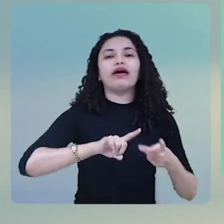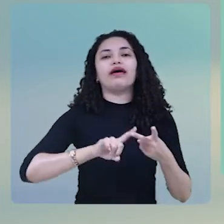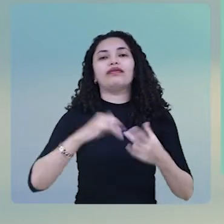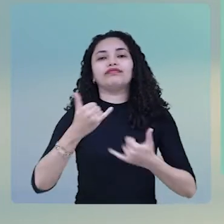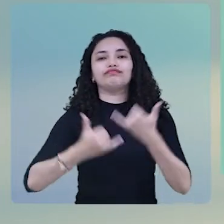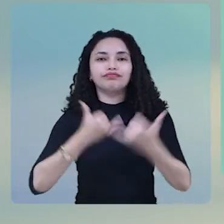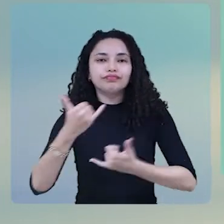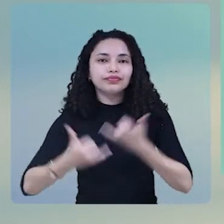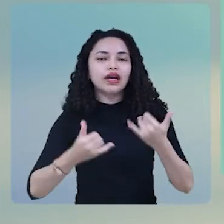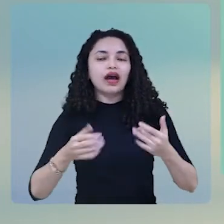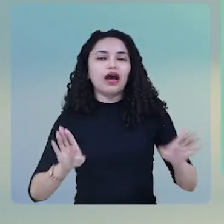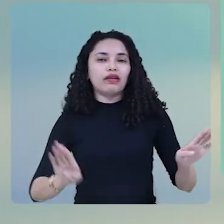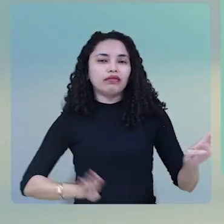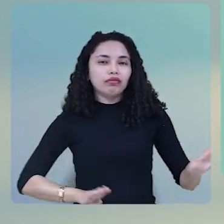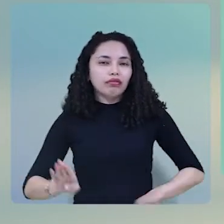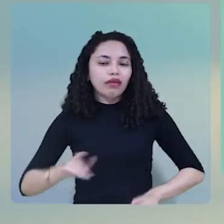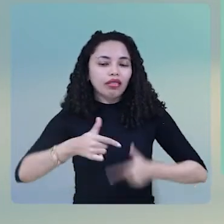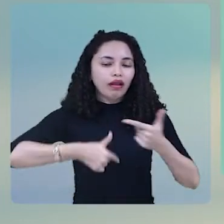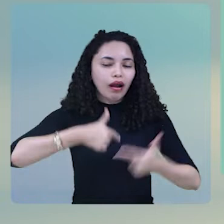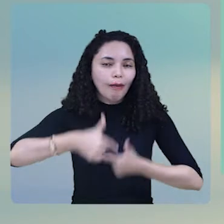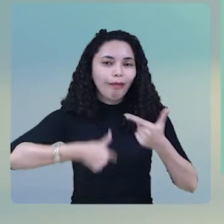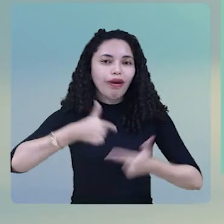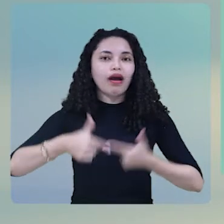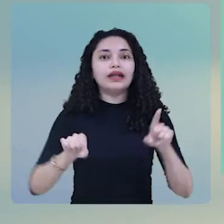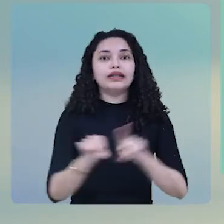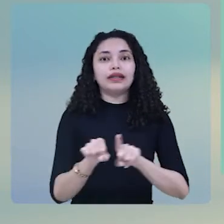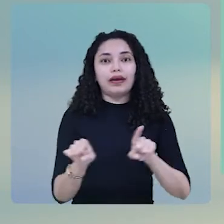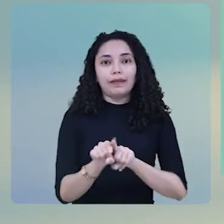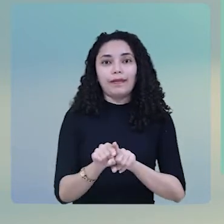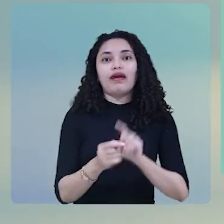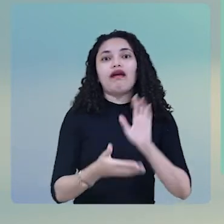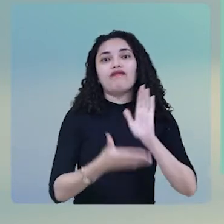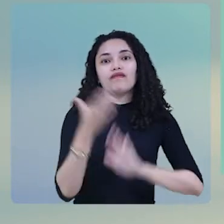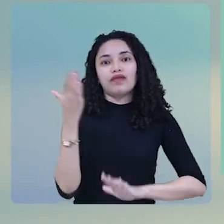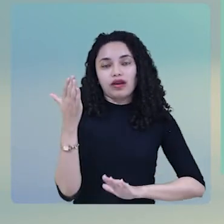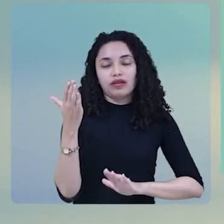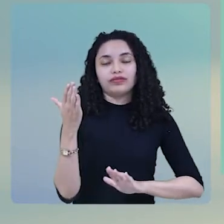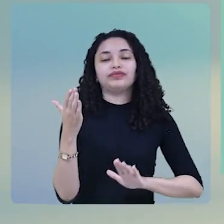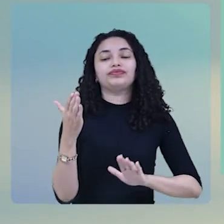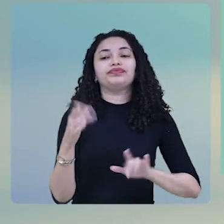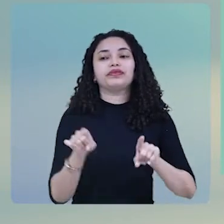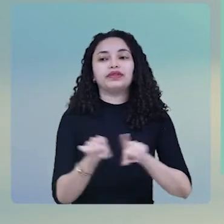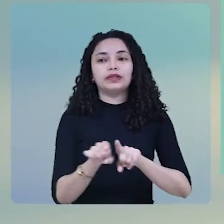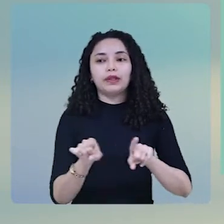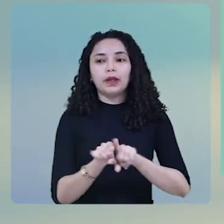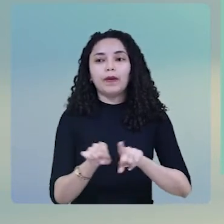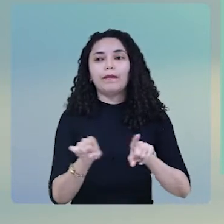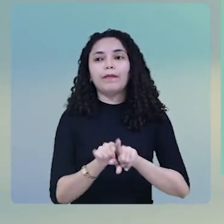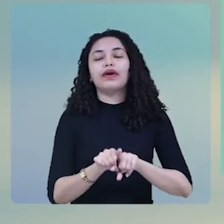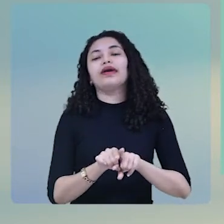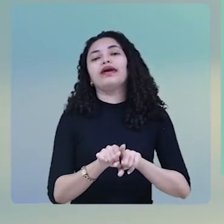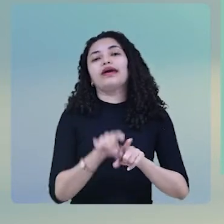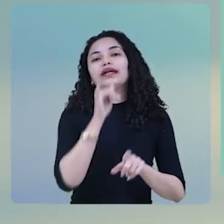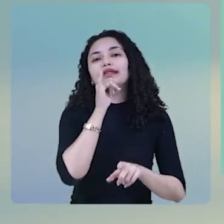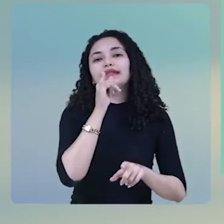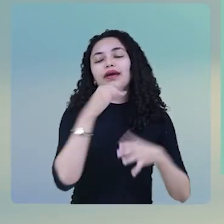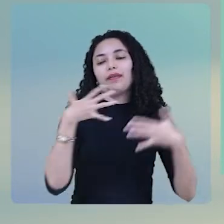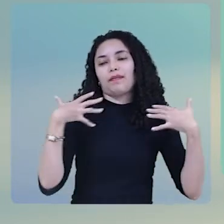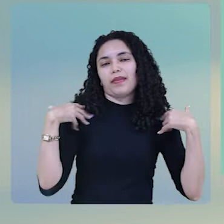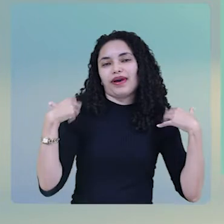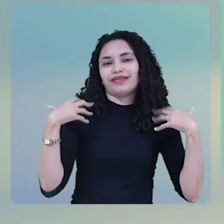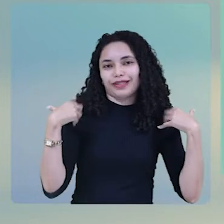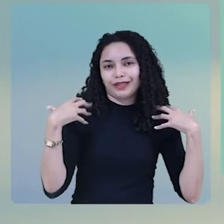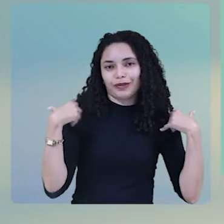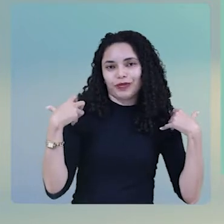tarefas domésticas, nas viagens e também nas atividades de lazer. Por exemplo,